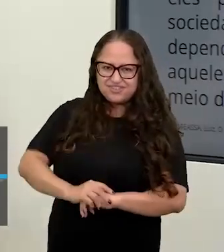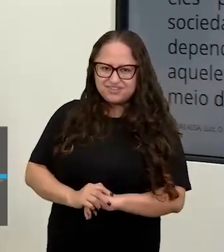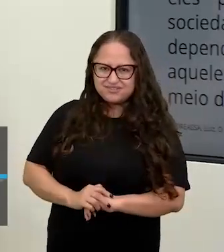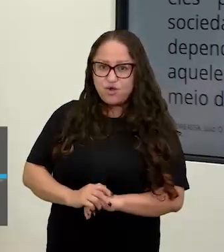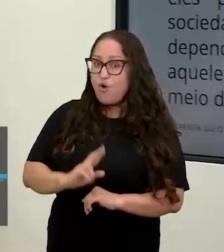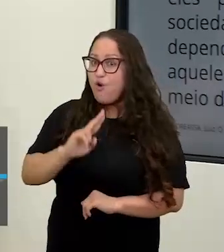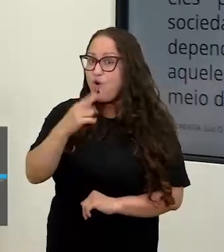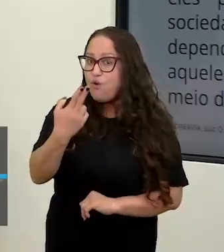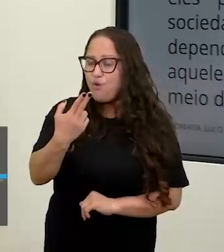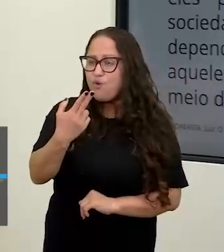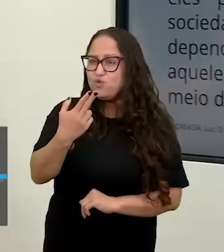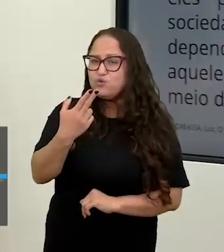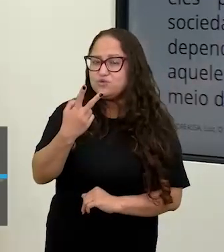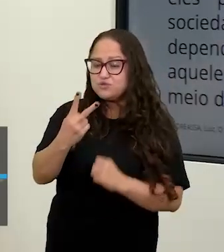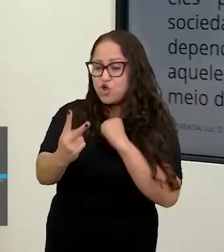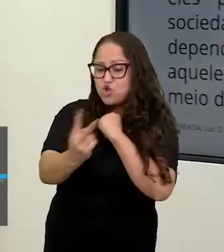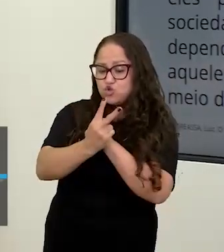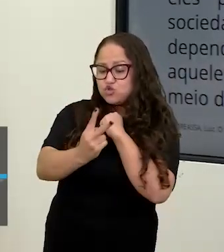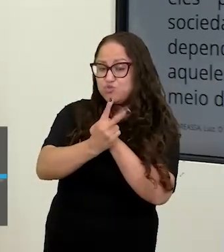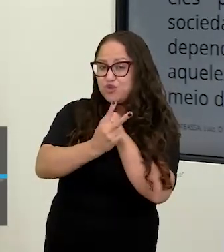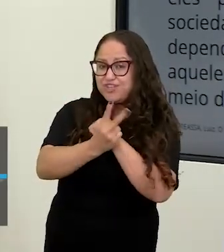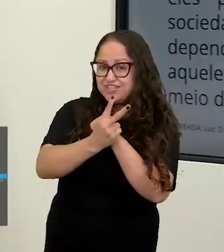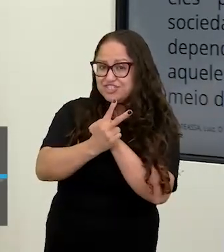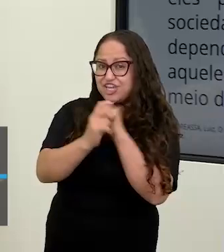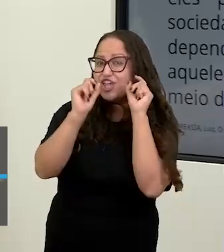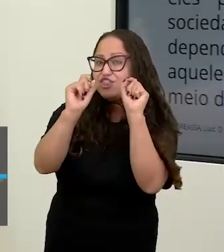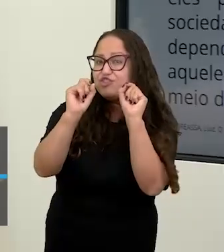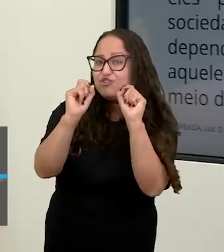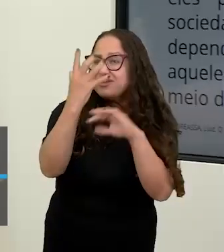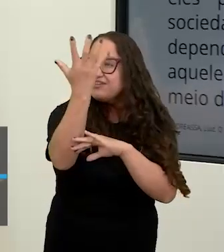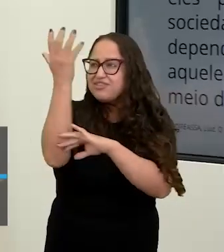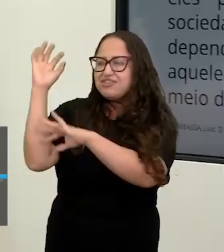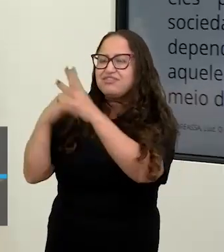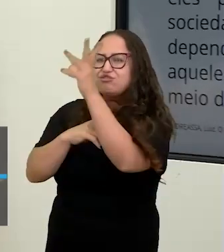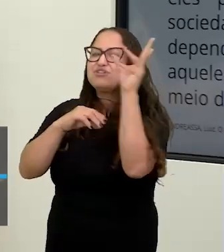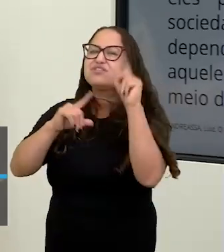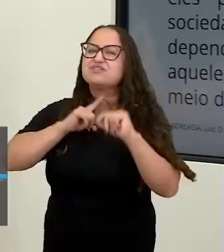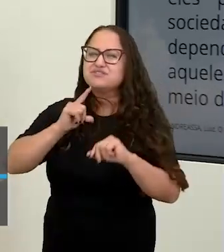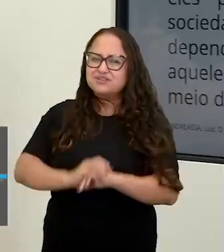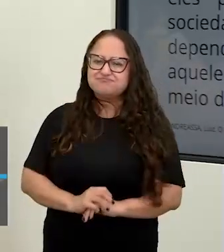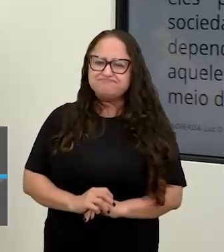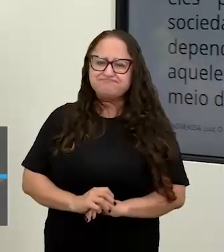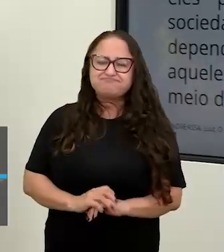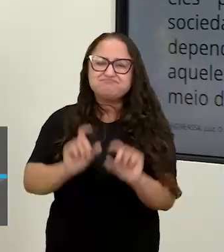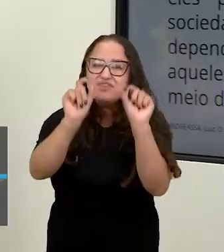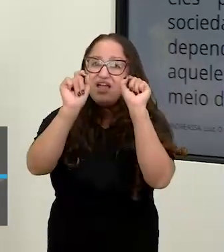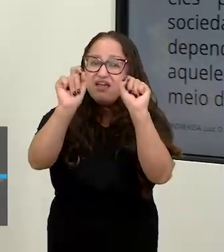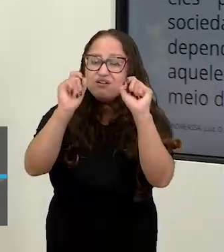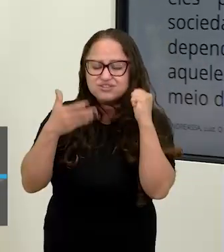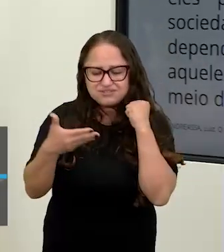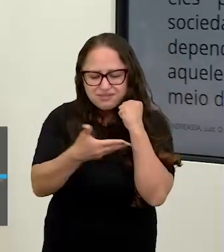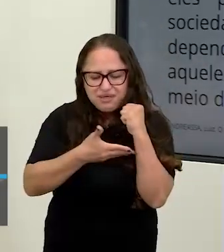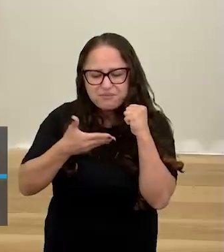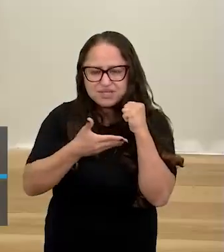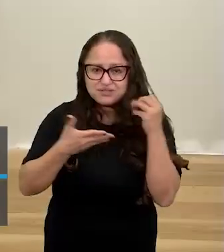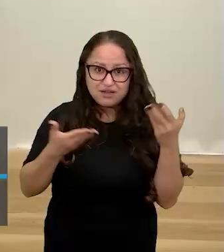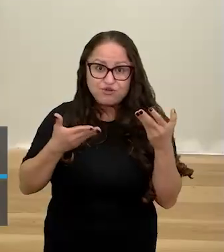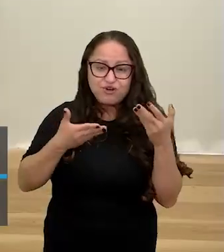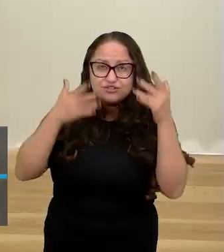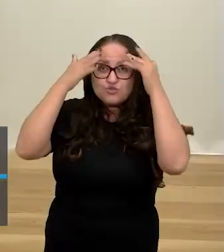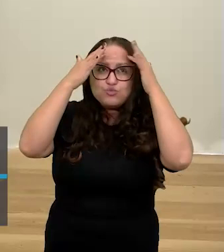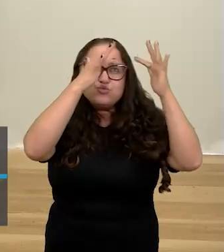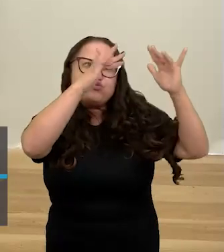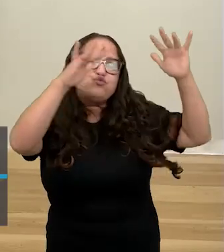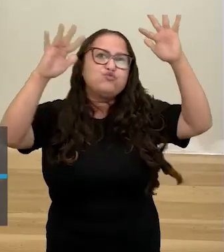a salvo, né, dos perigos da natureza. Esse tipo de coisa é o que está na base, eu estou sendo muito filosófico agora, mas